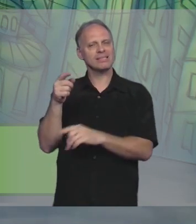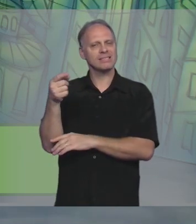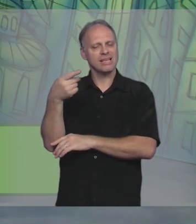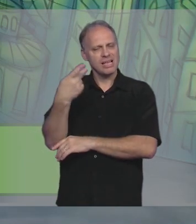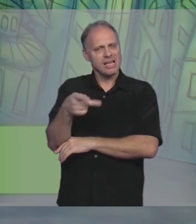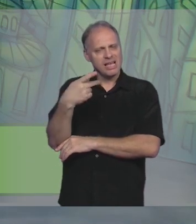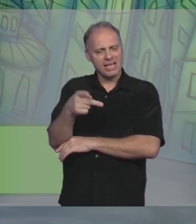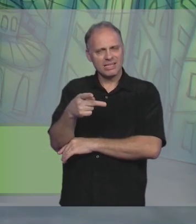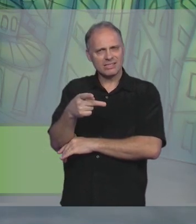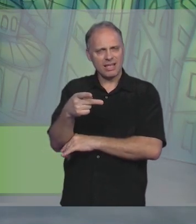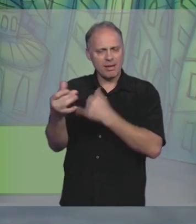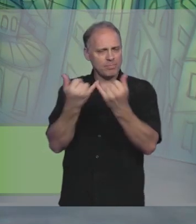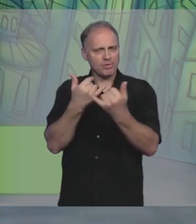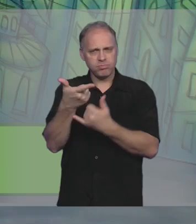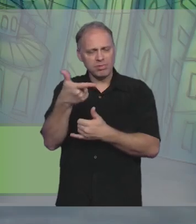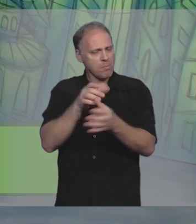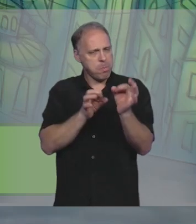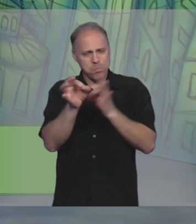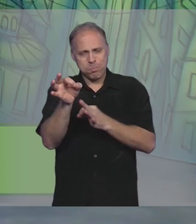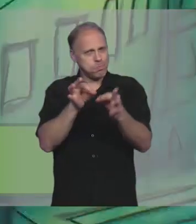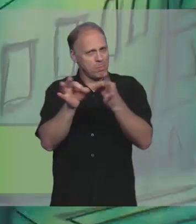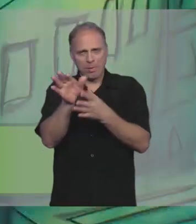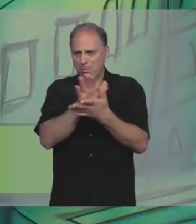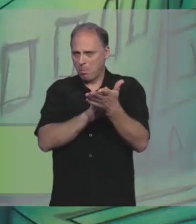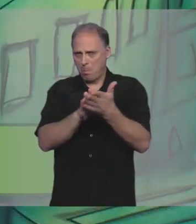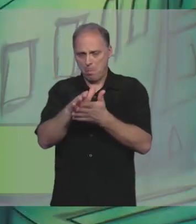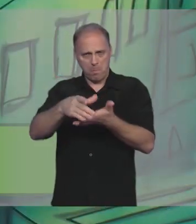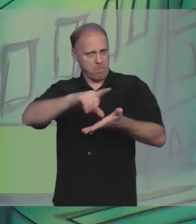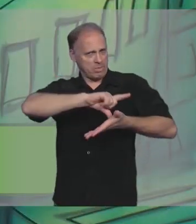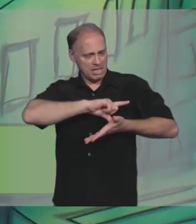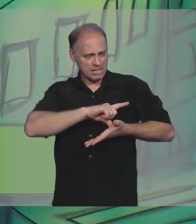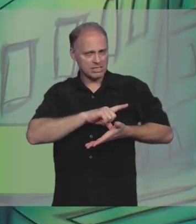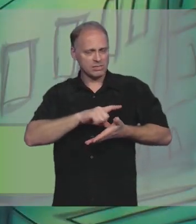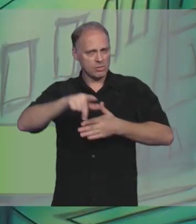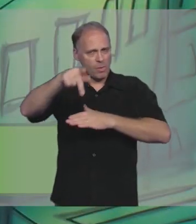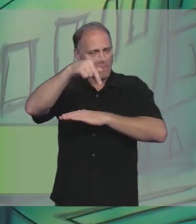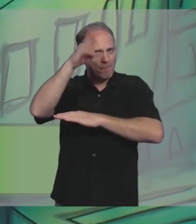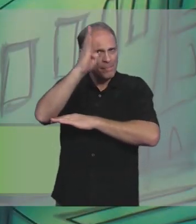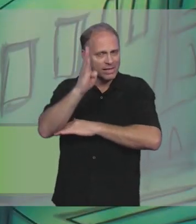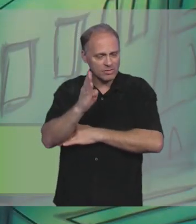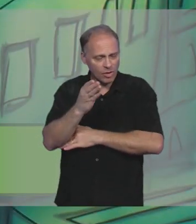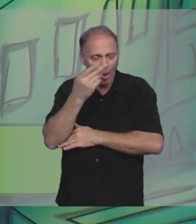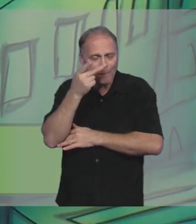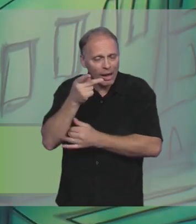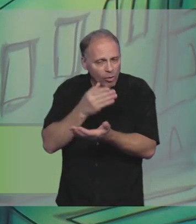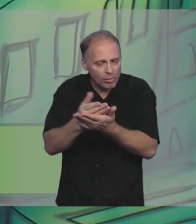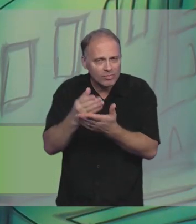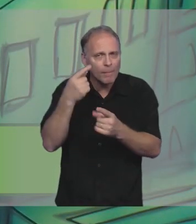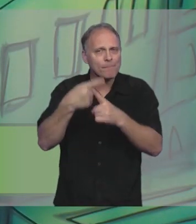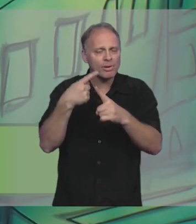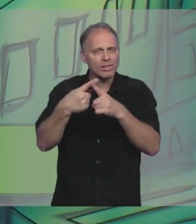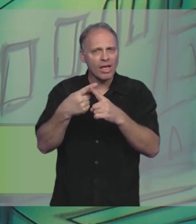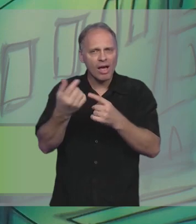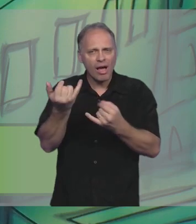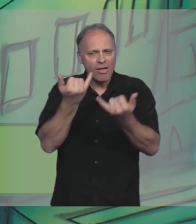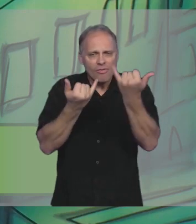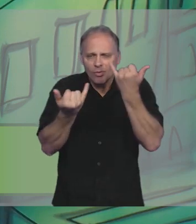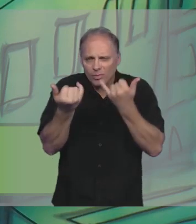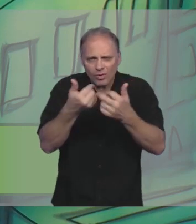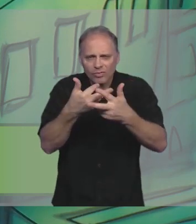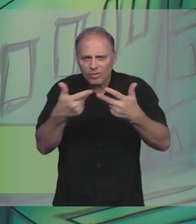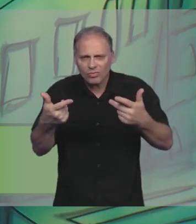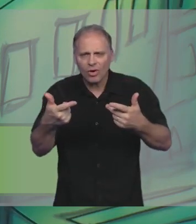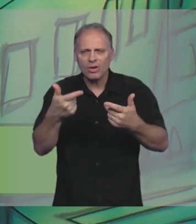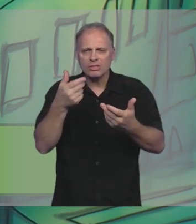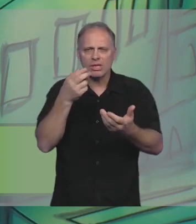houve um preparo do país para isso, porque as formações continuam sendo